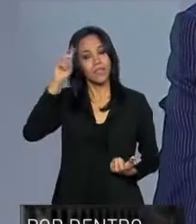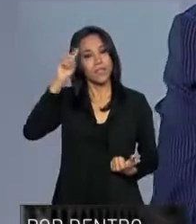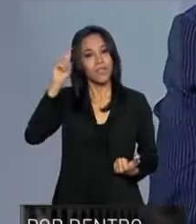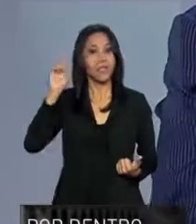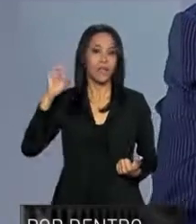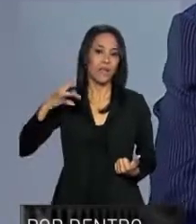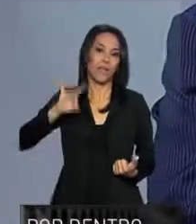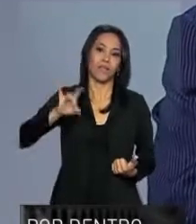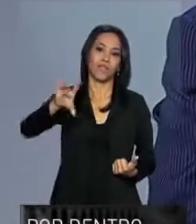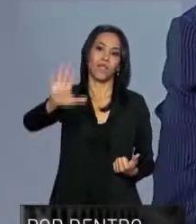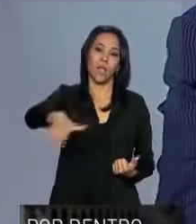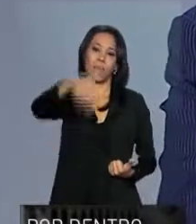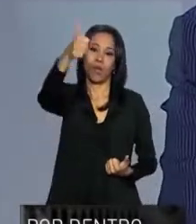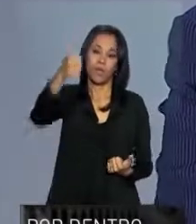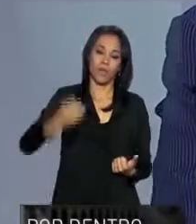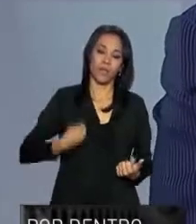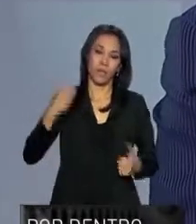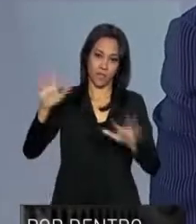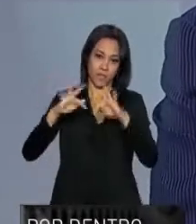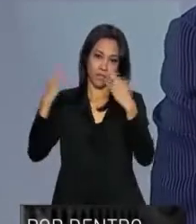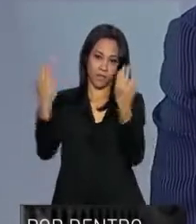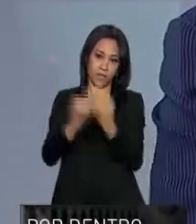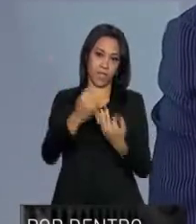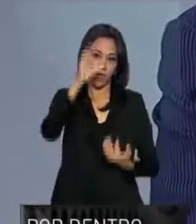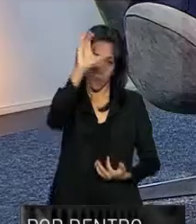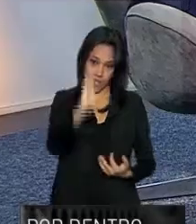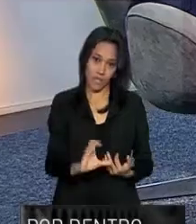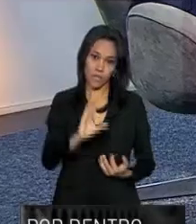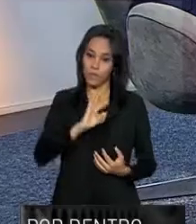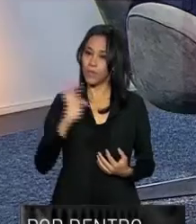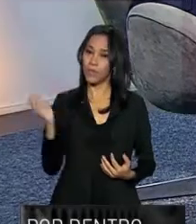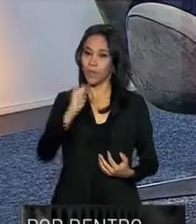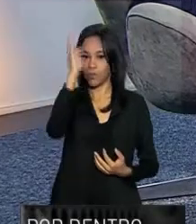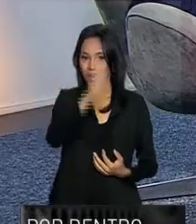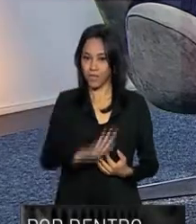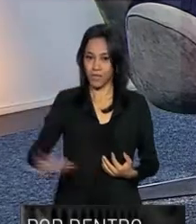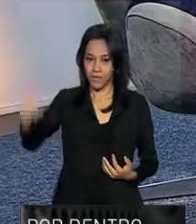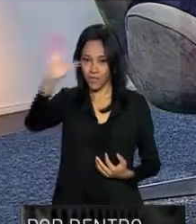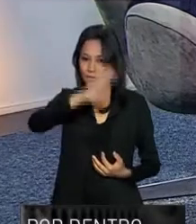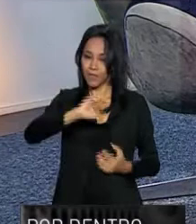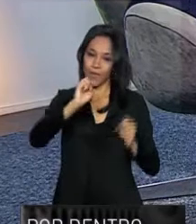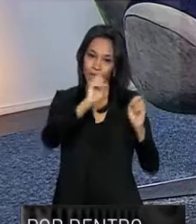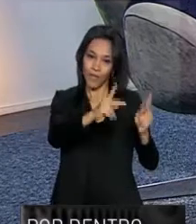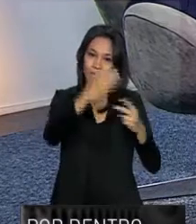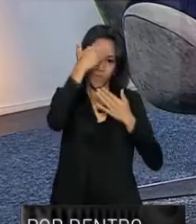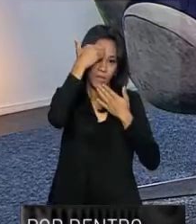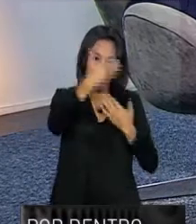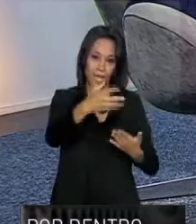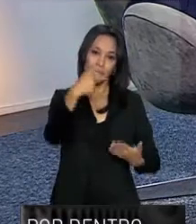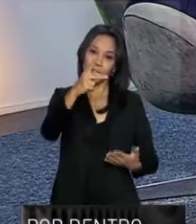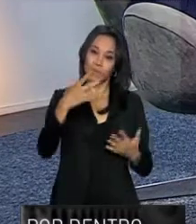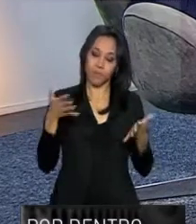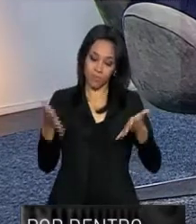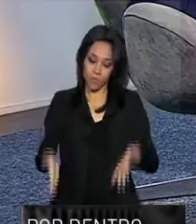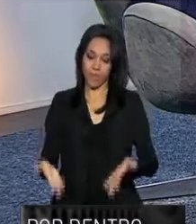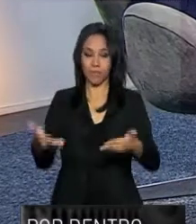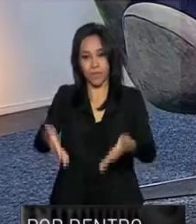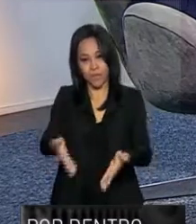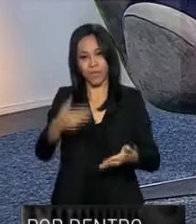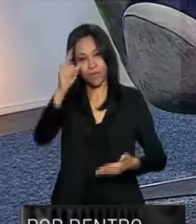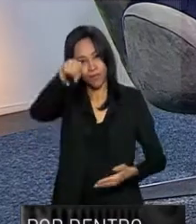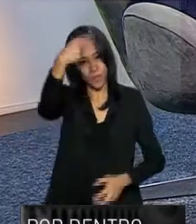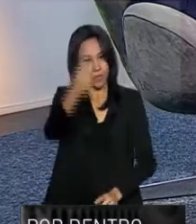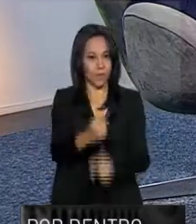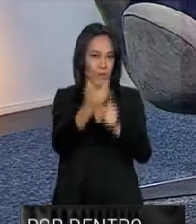melhora na vida das famílias e dos cidadãos em todo o brasil tá certo o ministro está dado o recado muito obrigada pela sua presença aqui até uma próxima